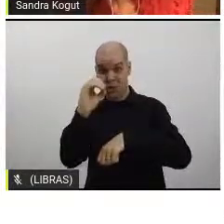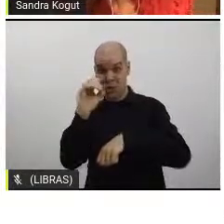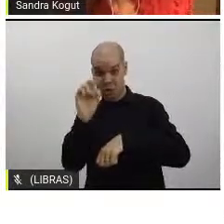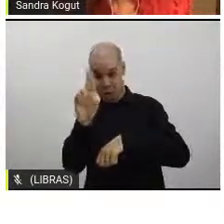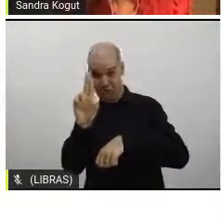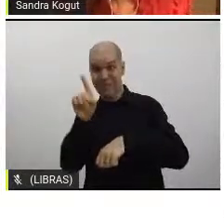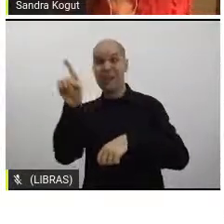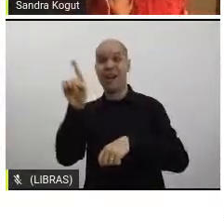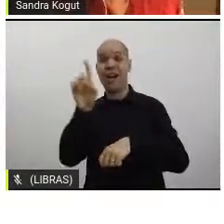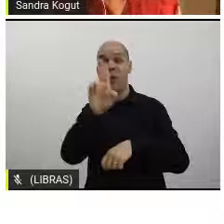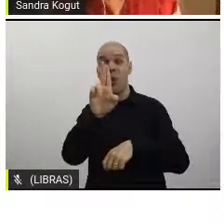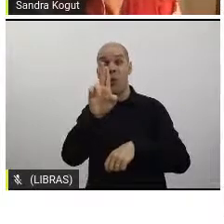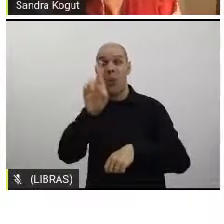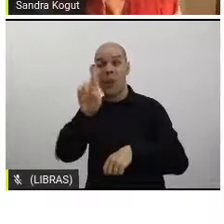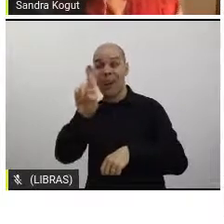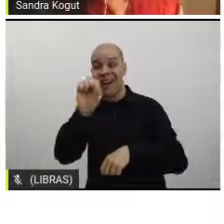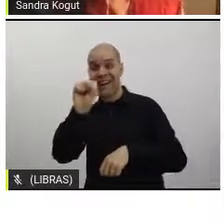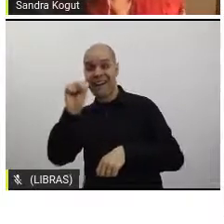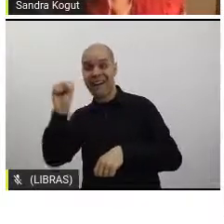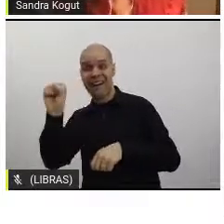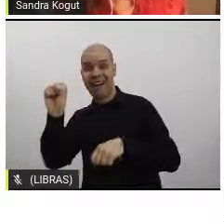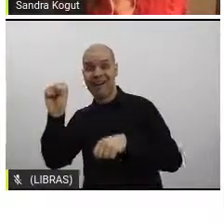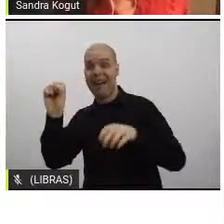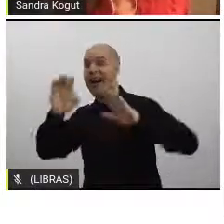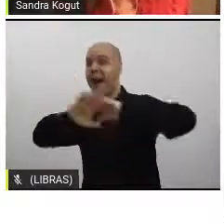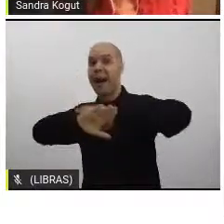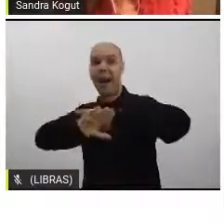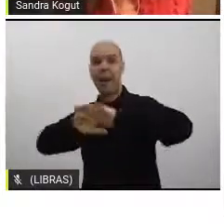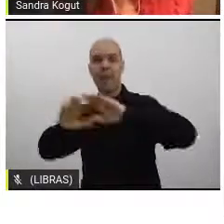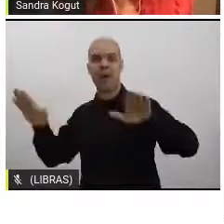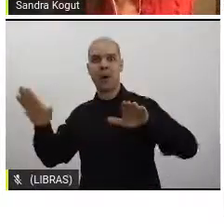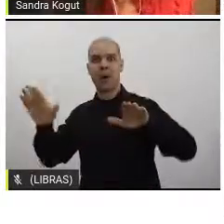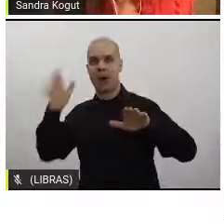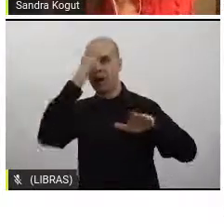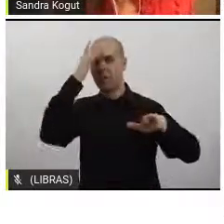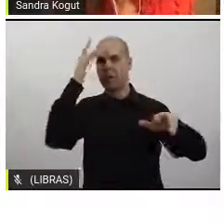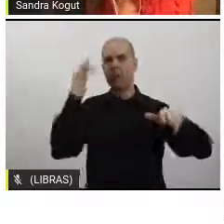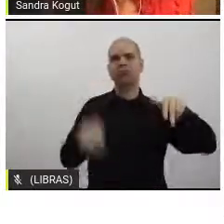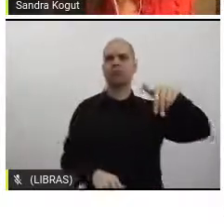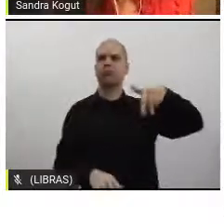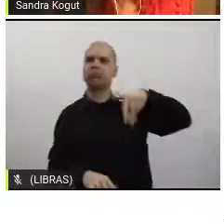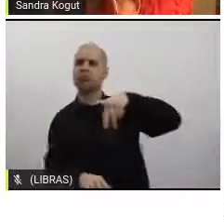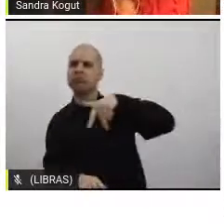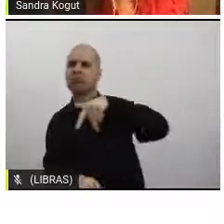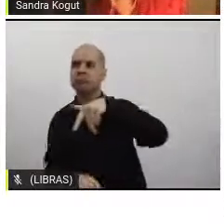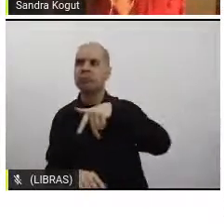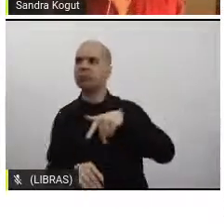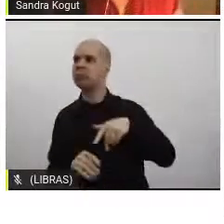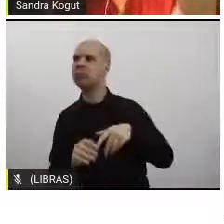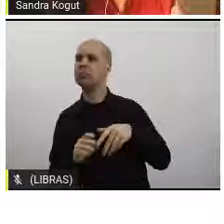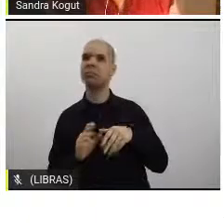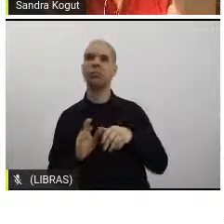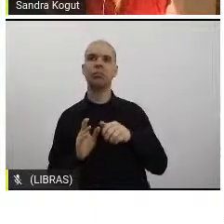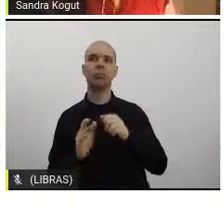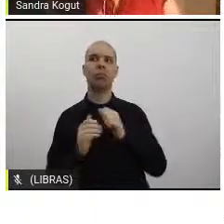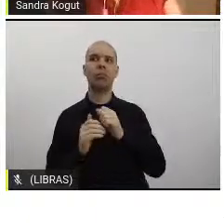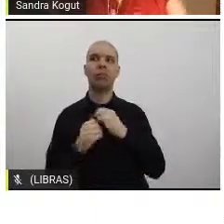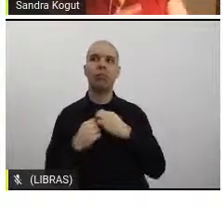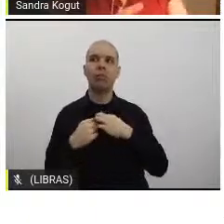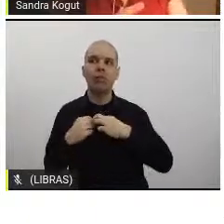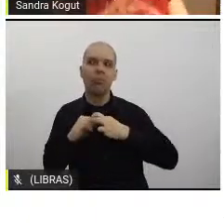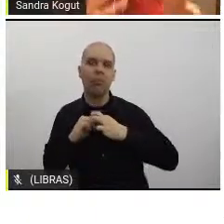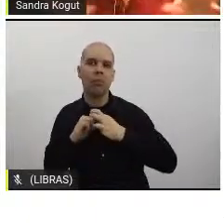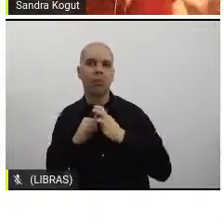pessoas entravam na cabine para contrabandear a bottom do comunismo.